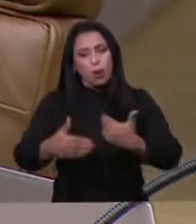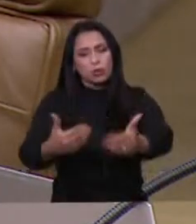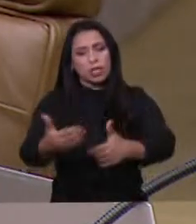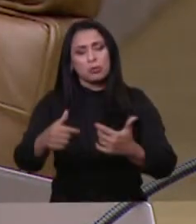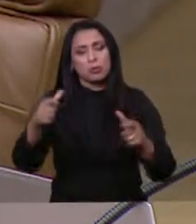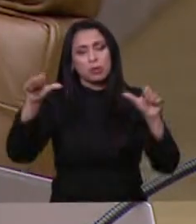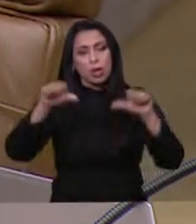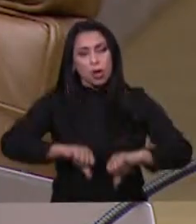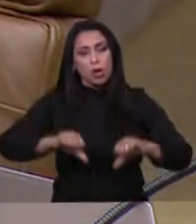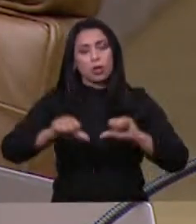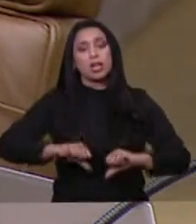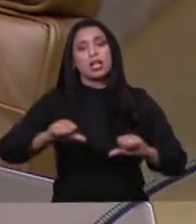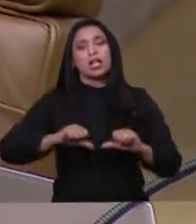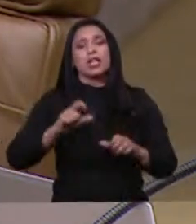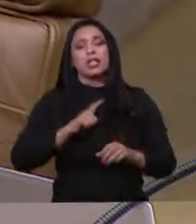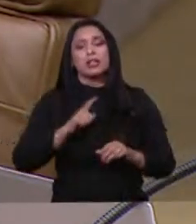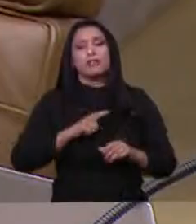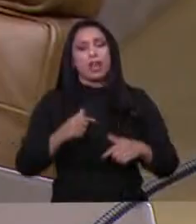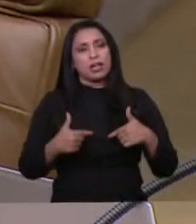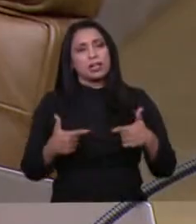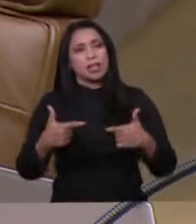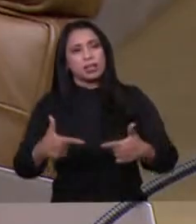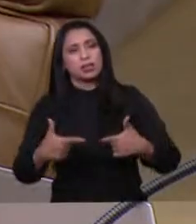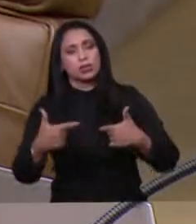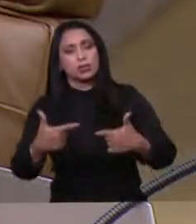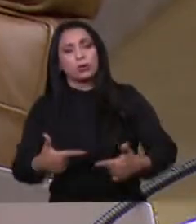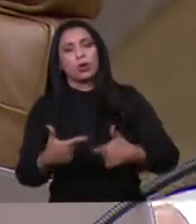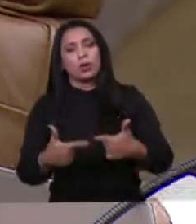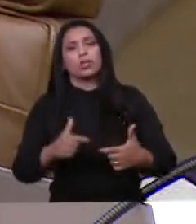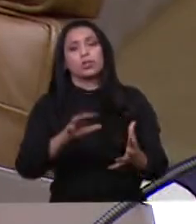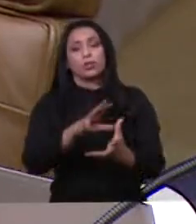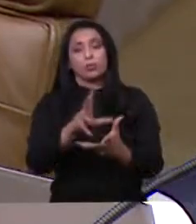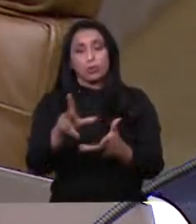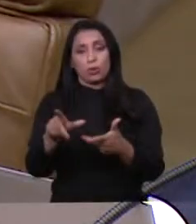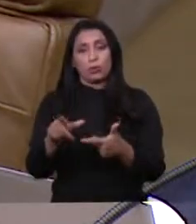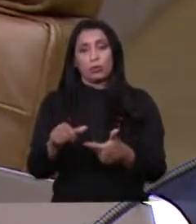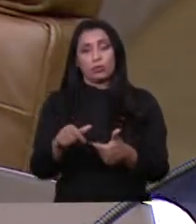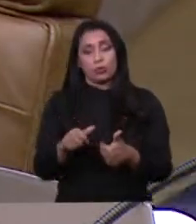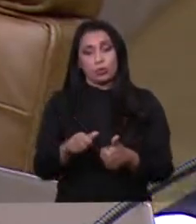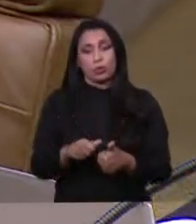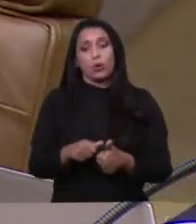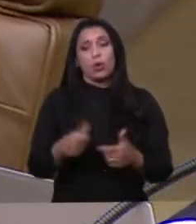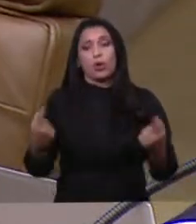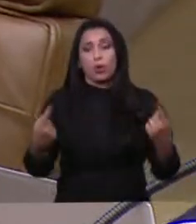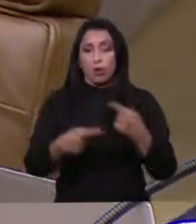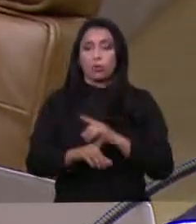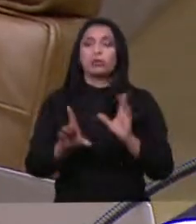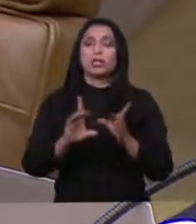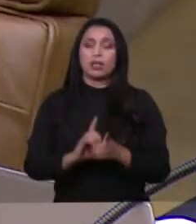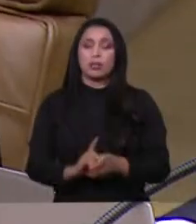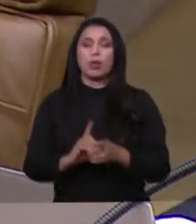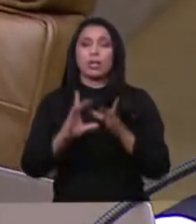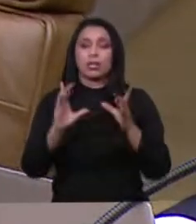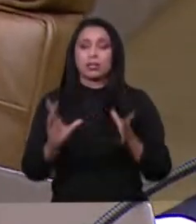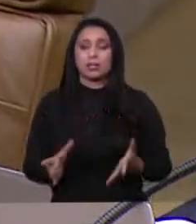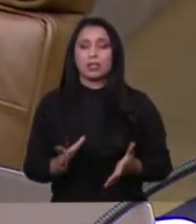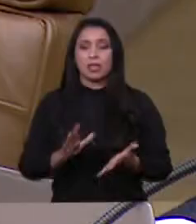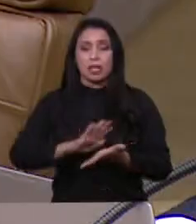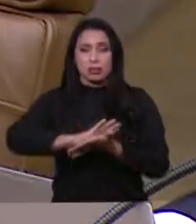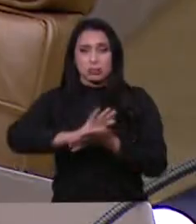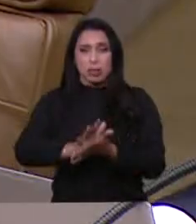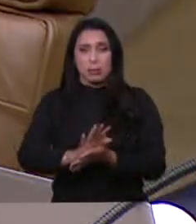do repertório de ações que estruturam o mundo, exatamente o mundo antidemocrático, o mundo